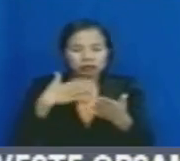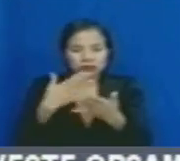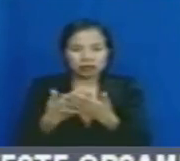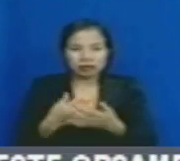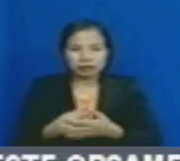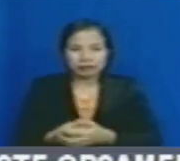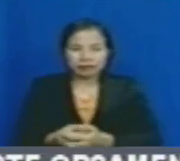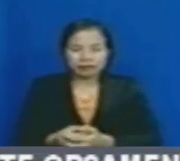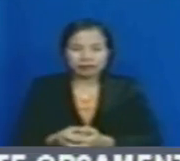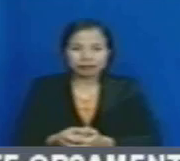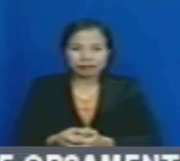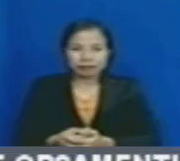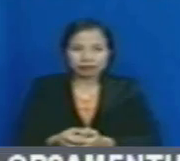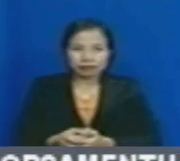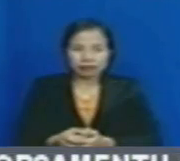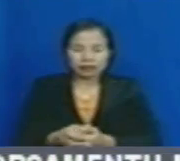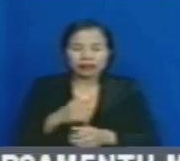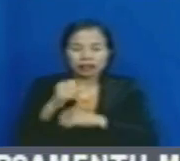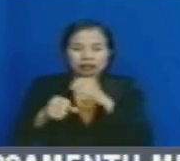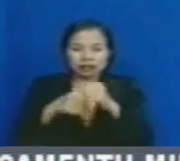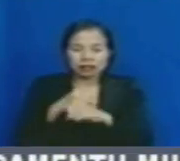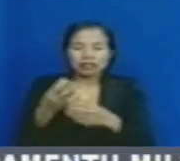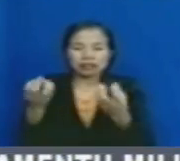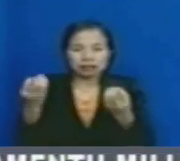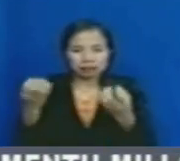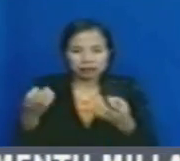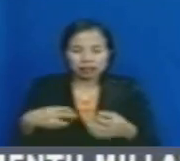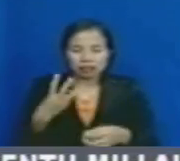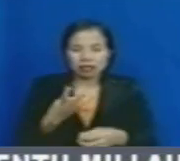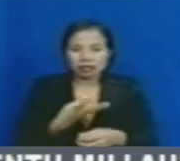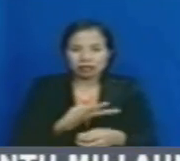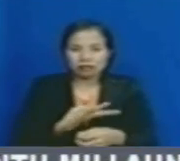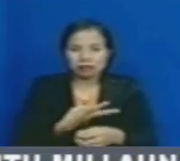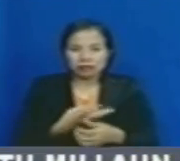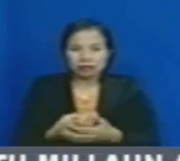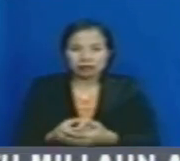Kimaria, dinang kira ona, ami